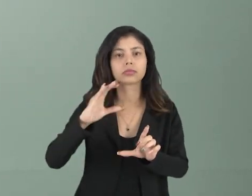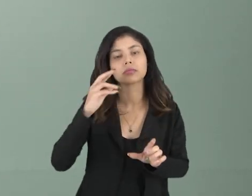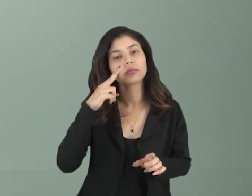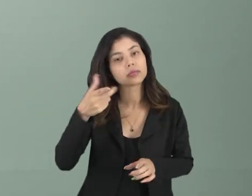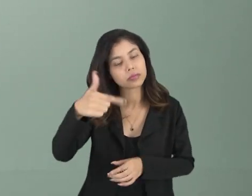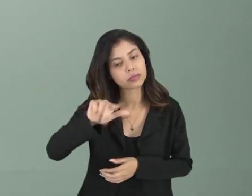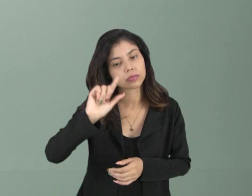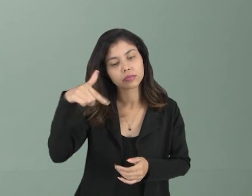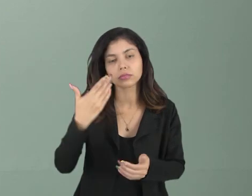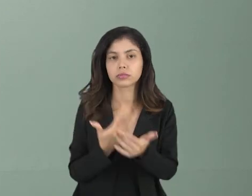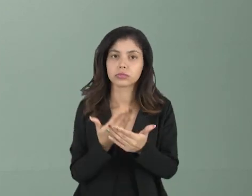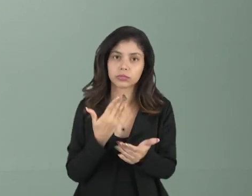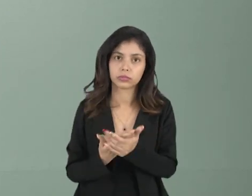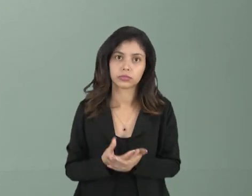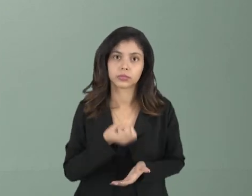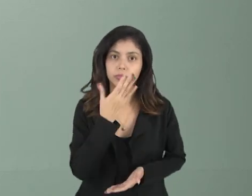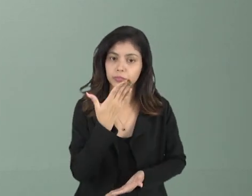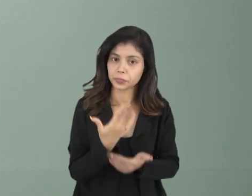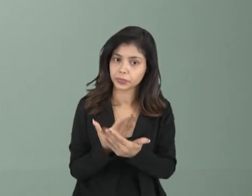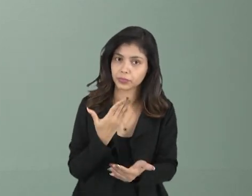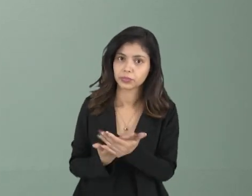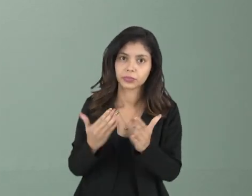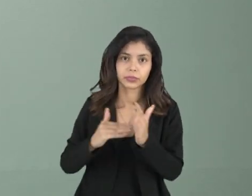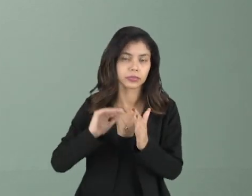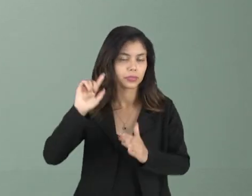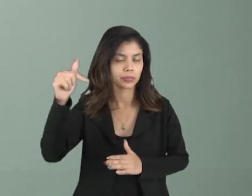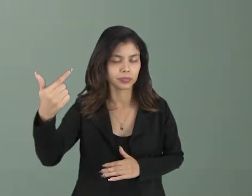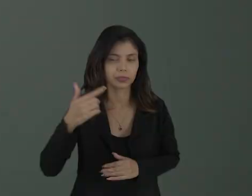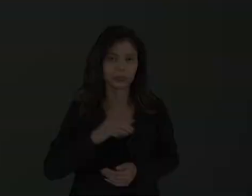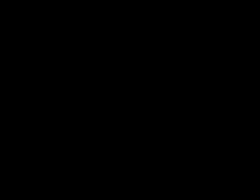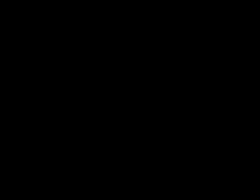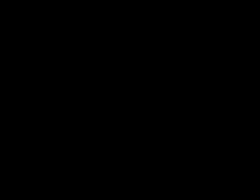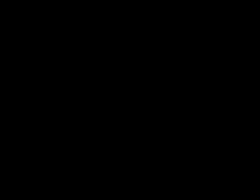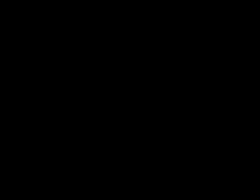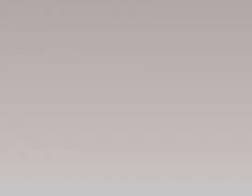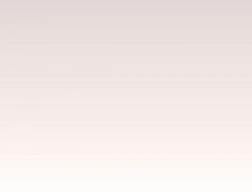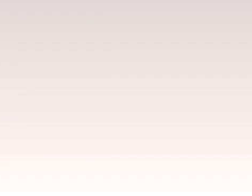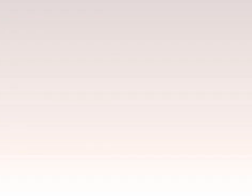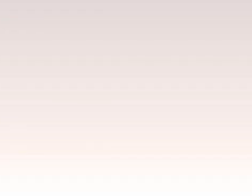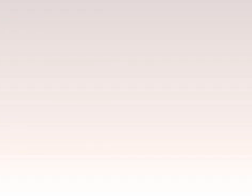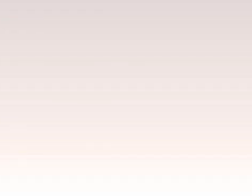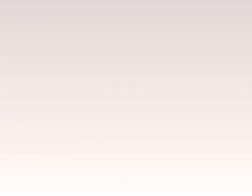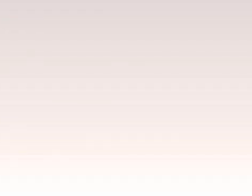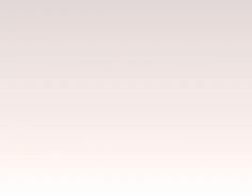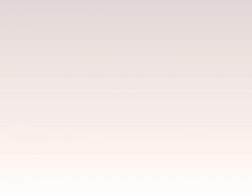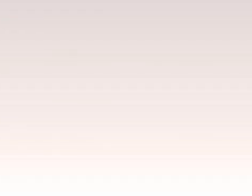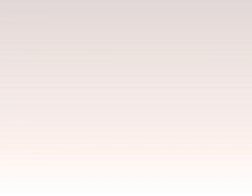rever essa e outras aulas. Bons estudos e até a próxima!